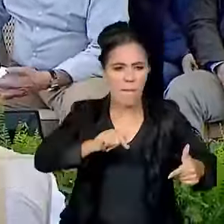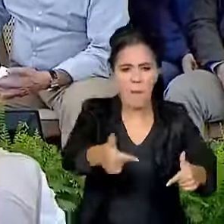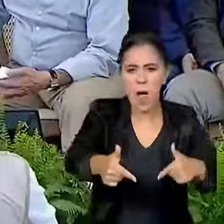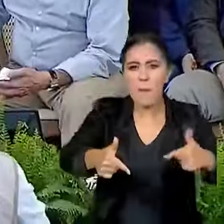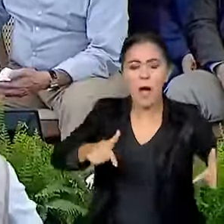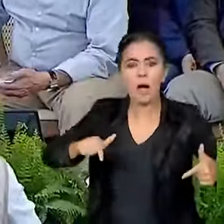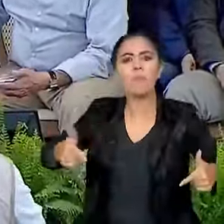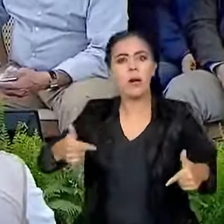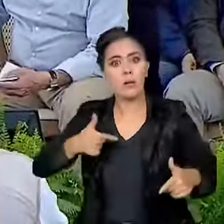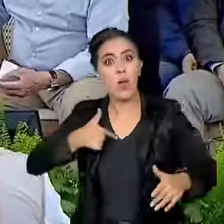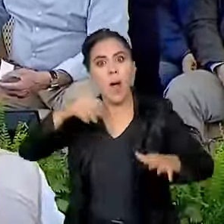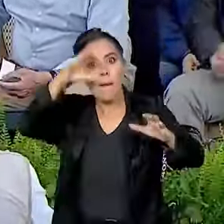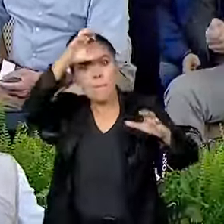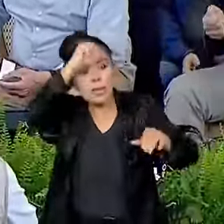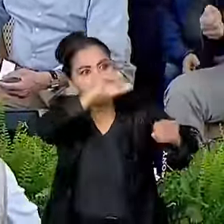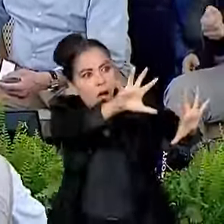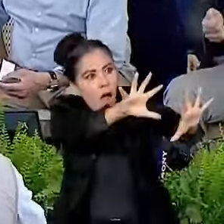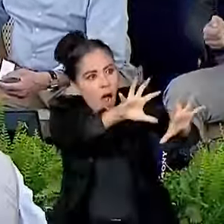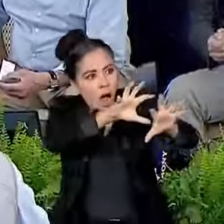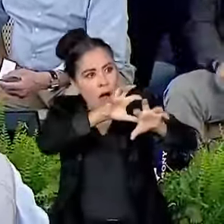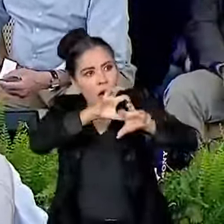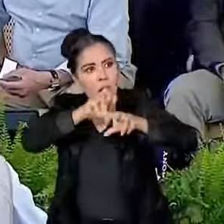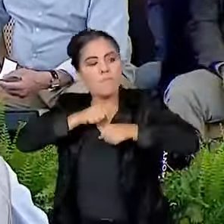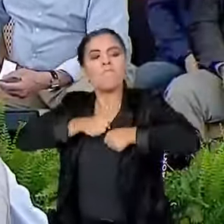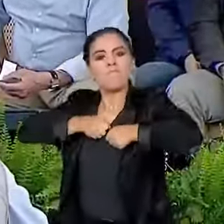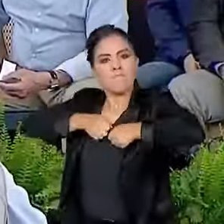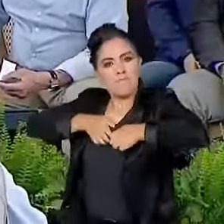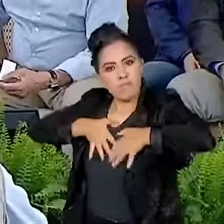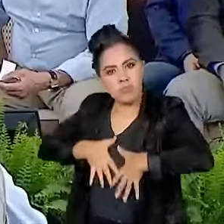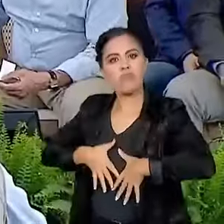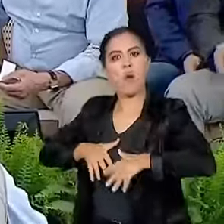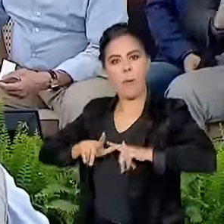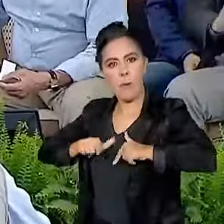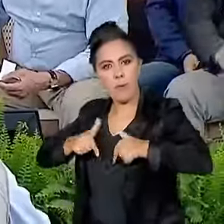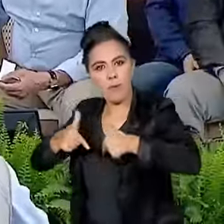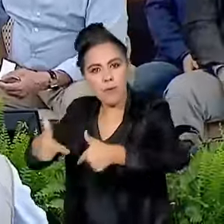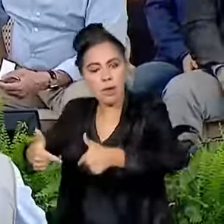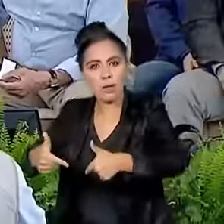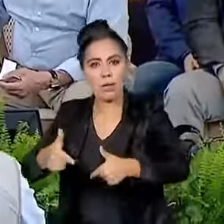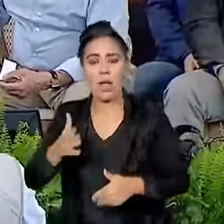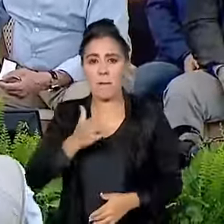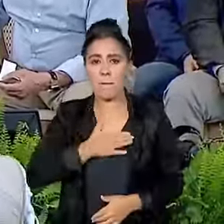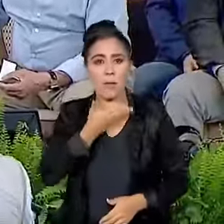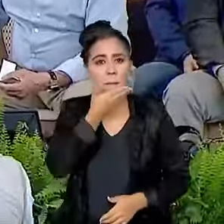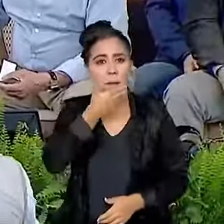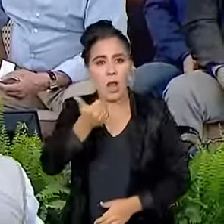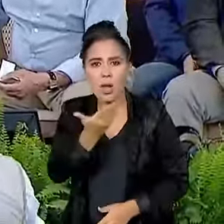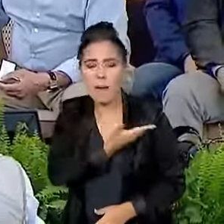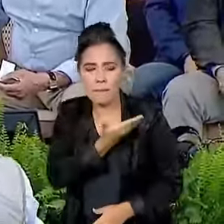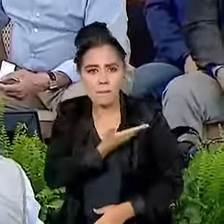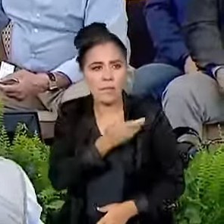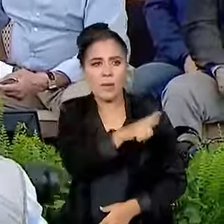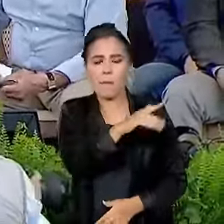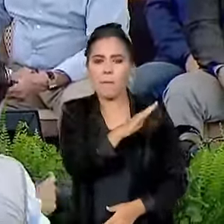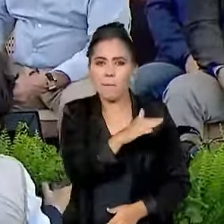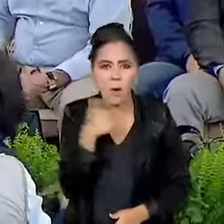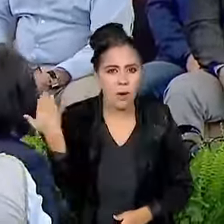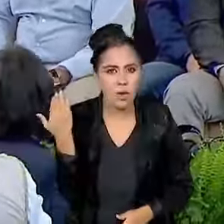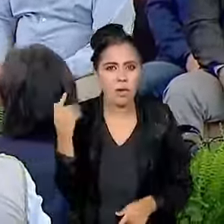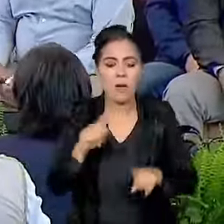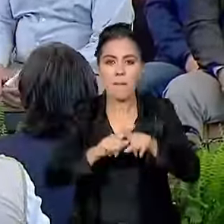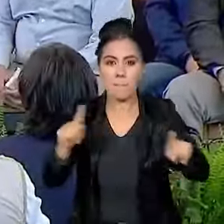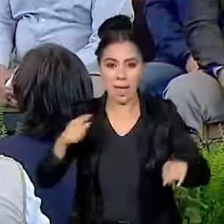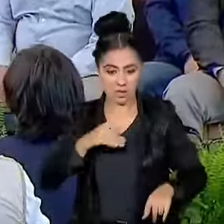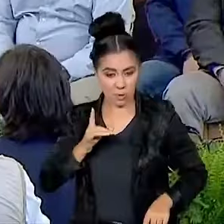aprendi isso com elas. Me tiraram a minha melhor amiga, a minha parceira de luta, mas não me tiraram o